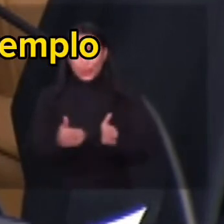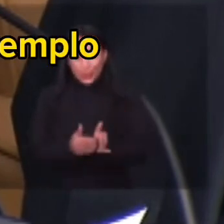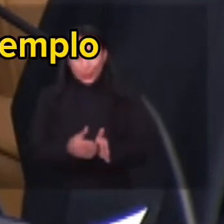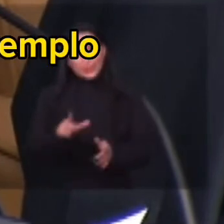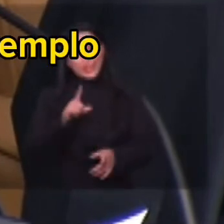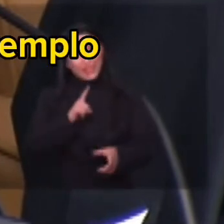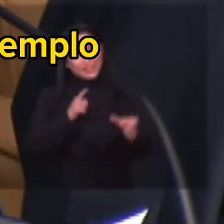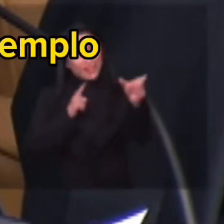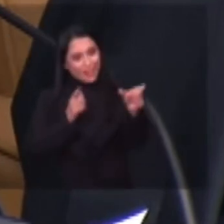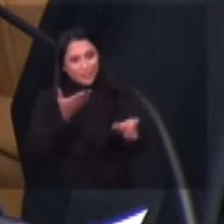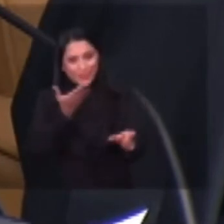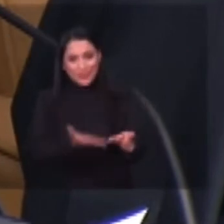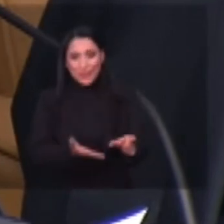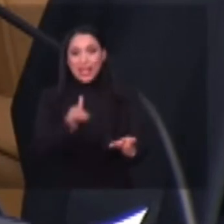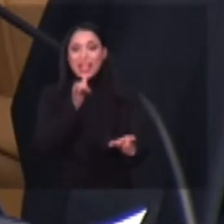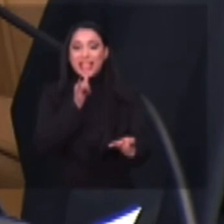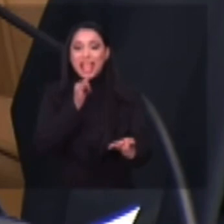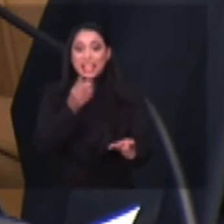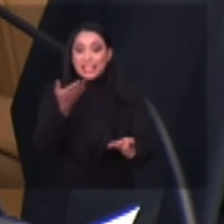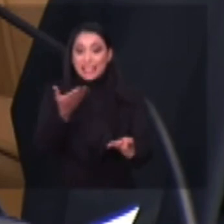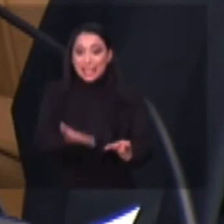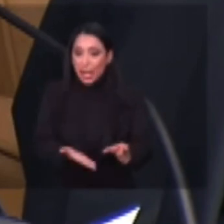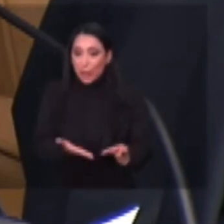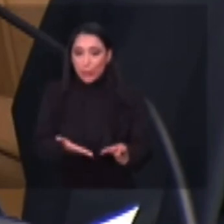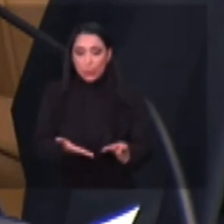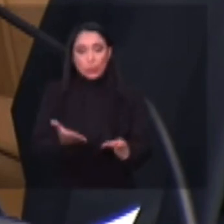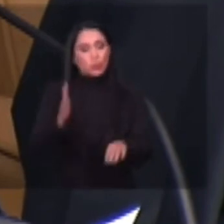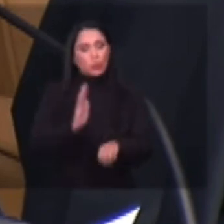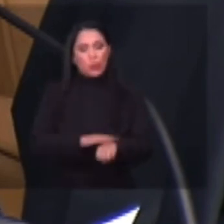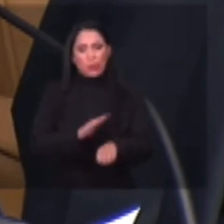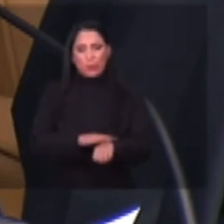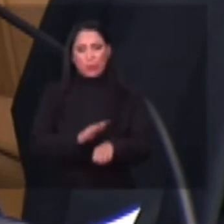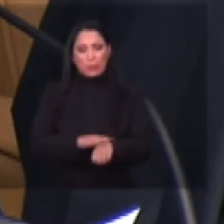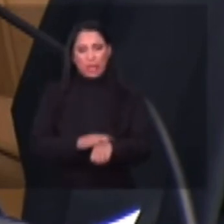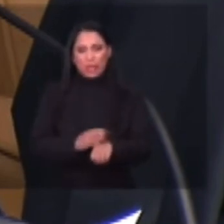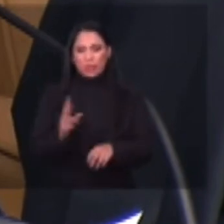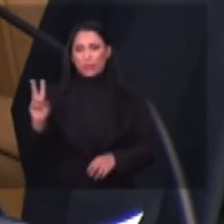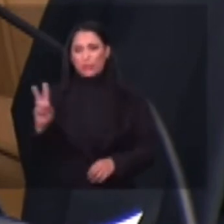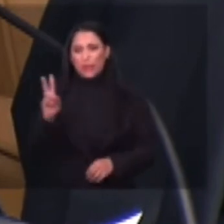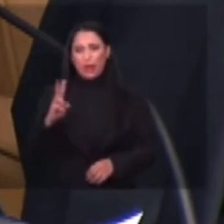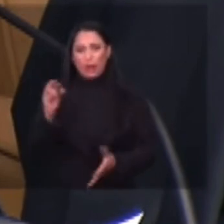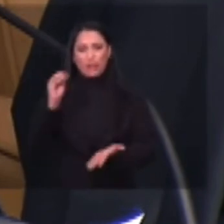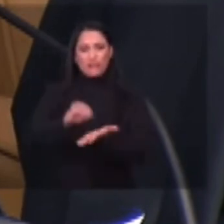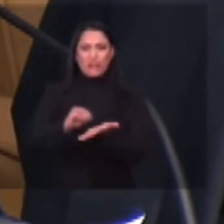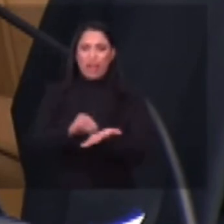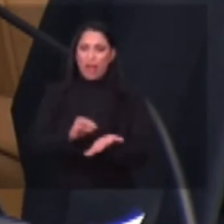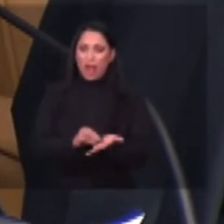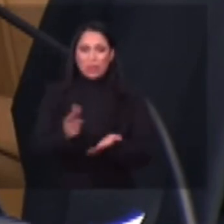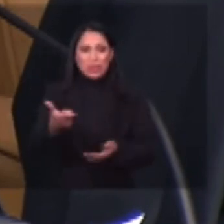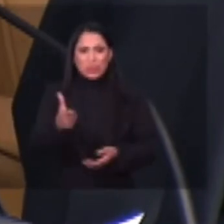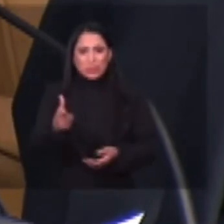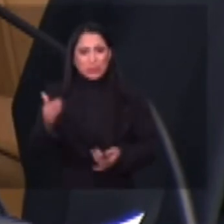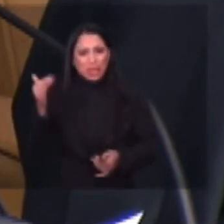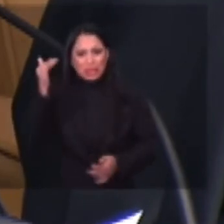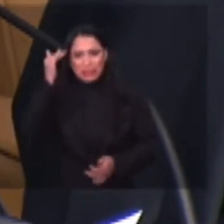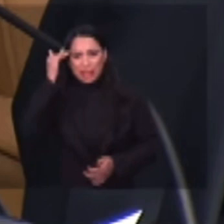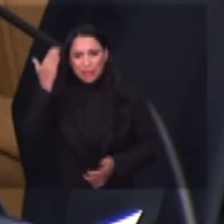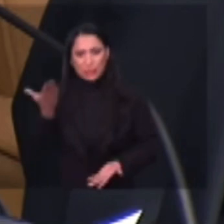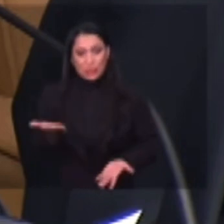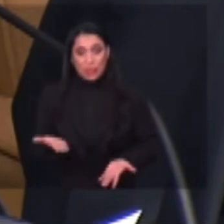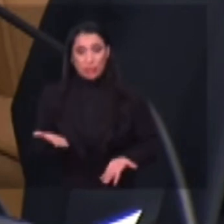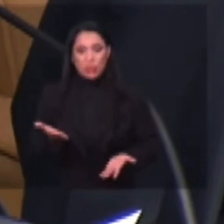para servir de exemplo em tempos de desvalores muitas vezes incompreensíveis. Não são